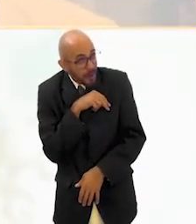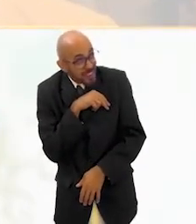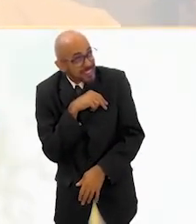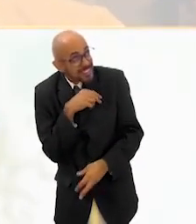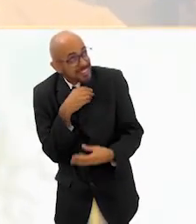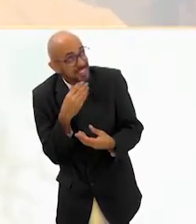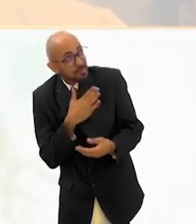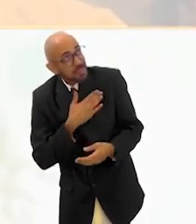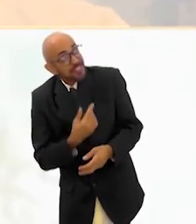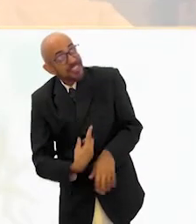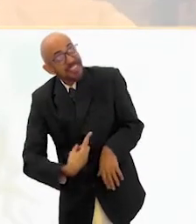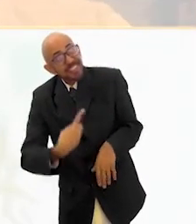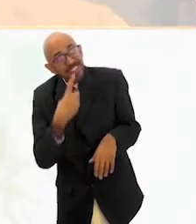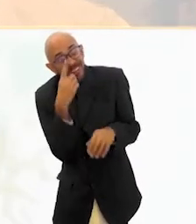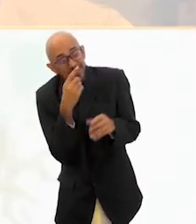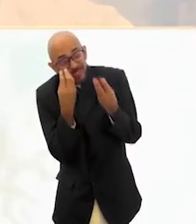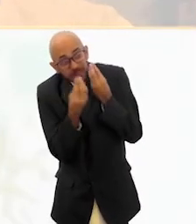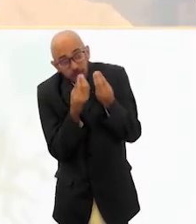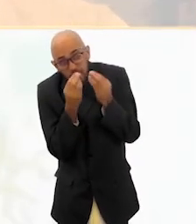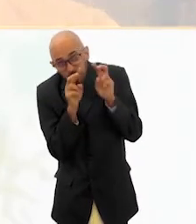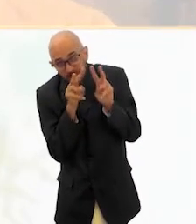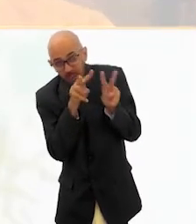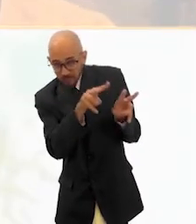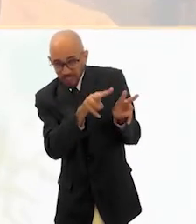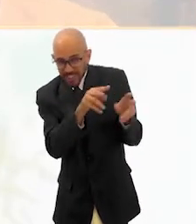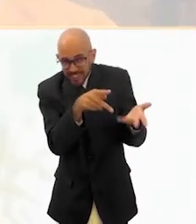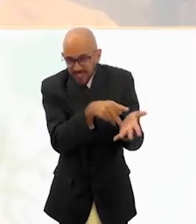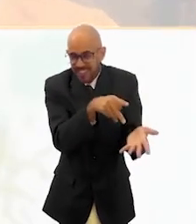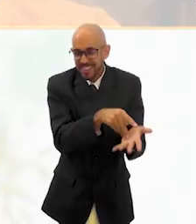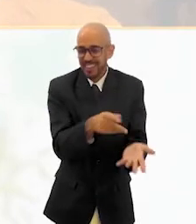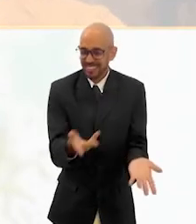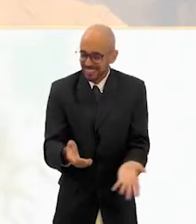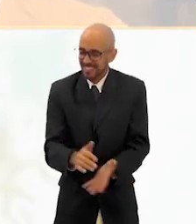isso tá acontecendo? Isso é miragem.